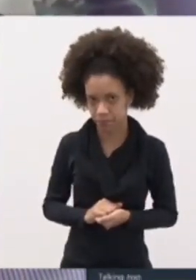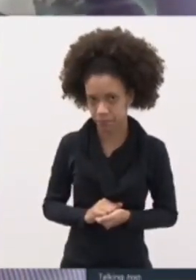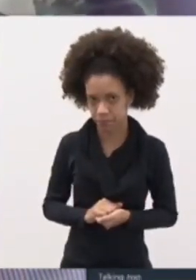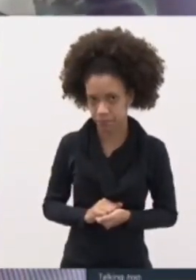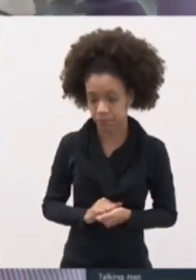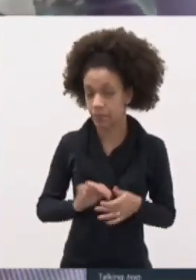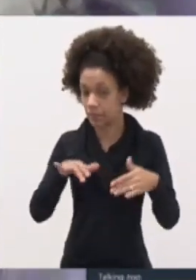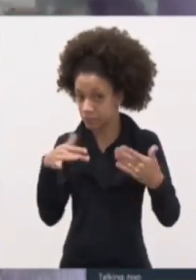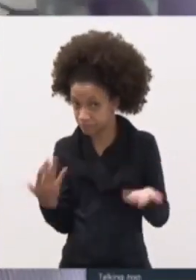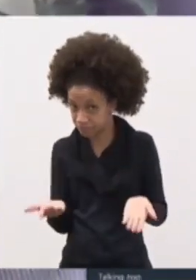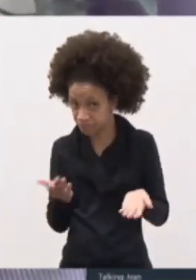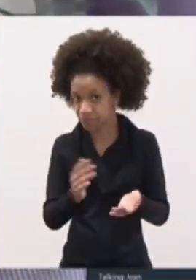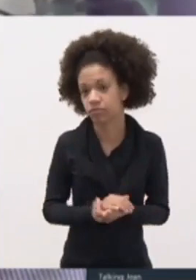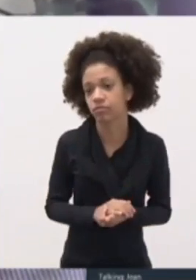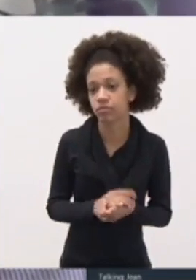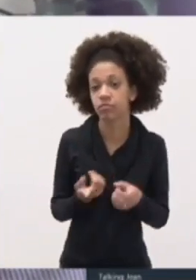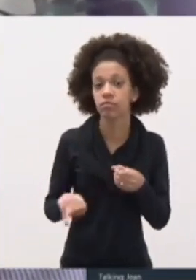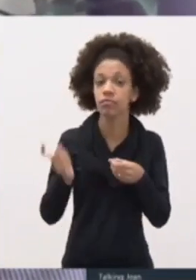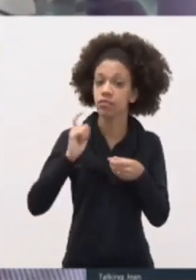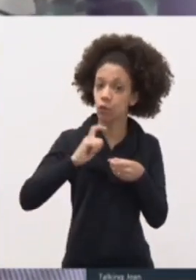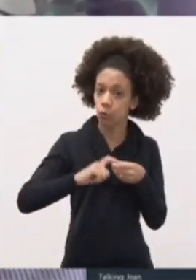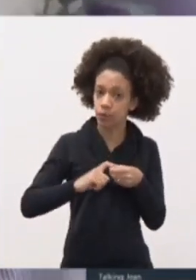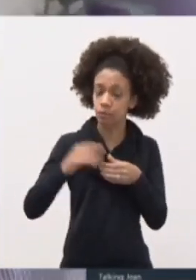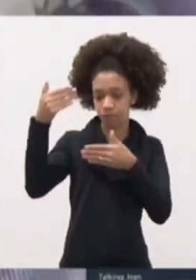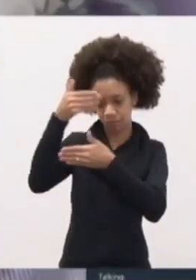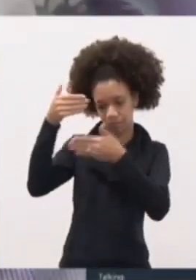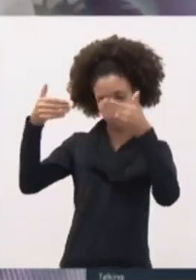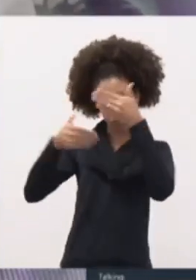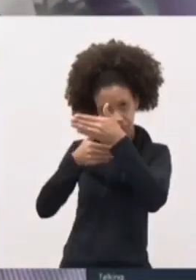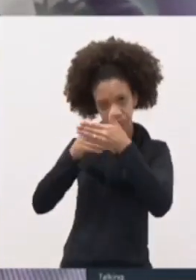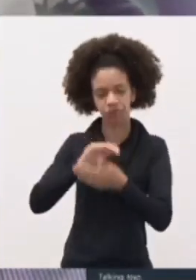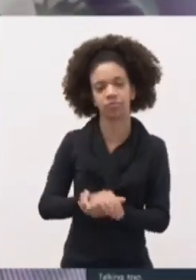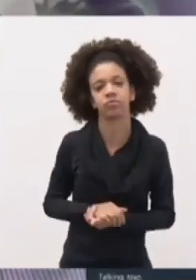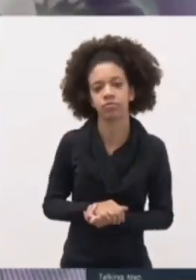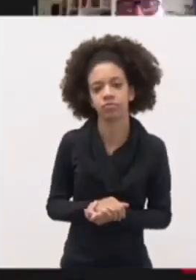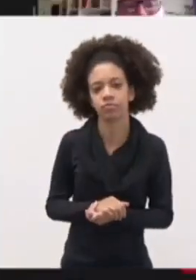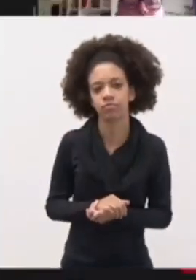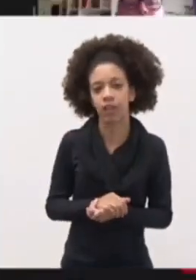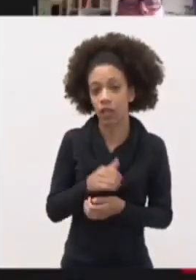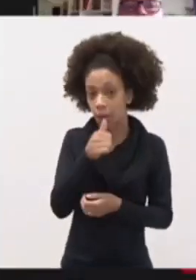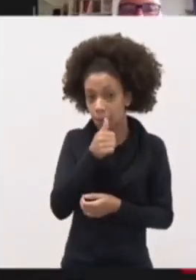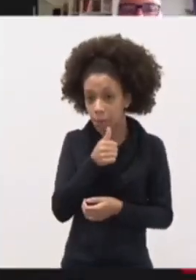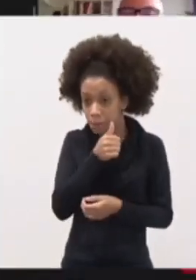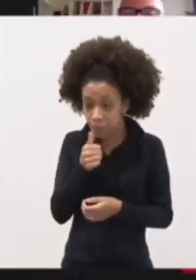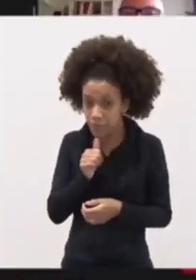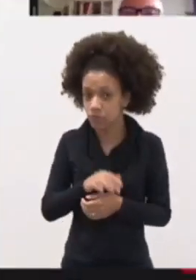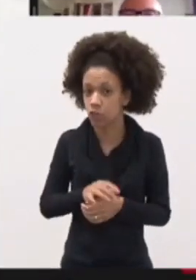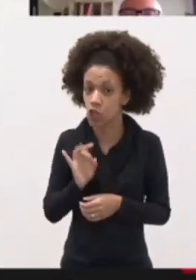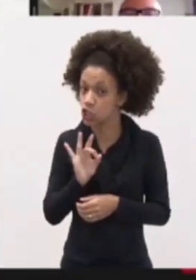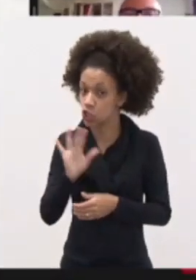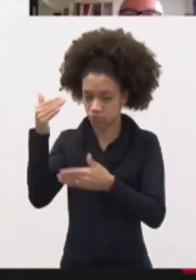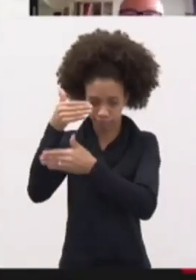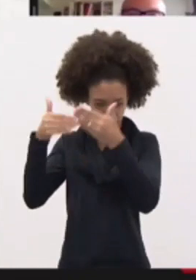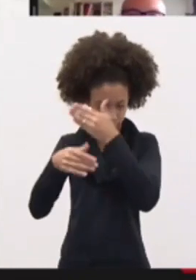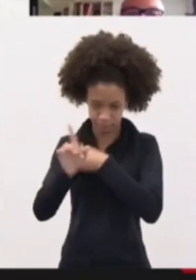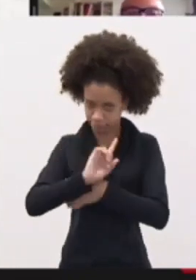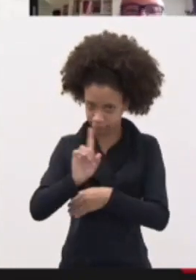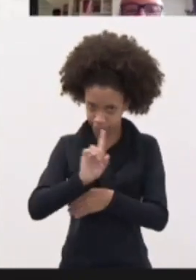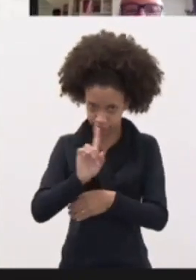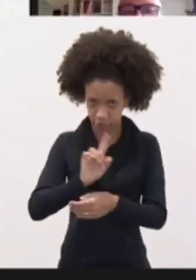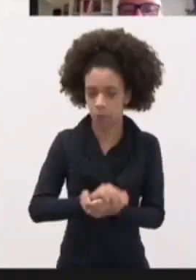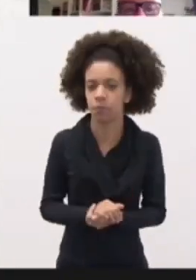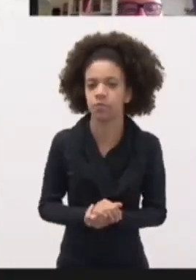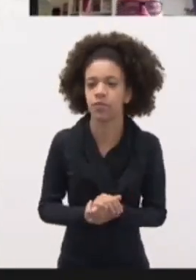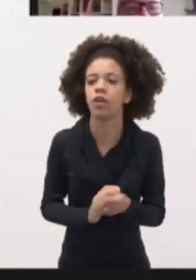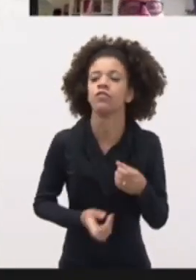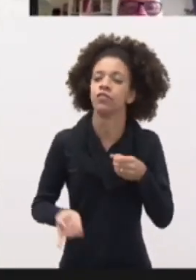Então, vamos lá. Vamos voltar aqui para o PowerPoint. Prometo que não vai ser uma aula só de PowerPoint, tá, gente? Eu vou voltar aqui e a